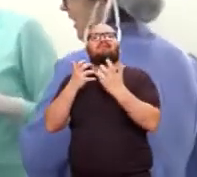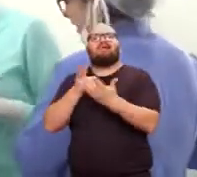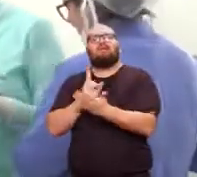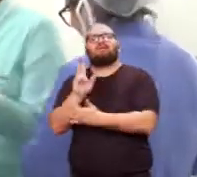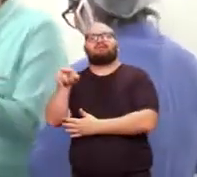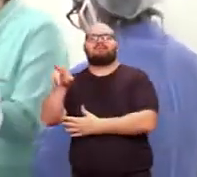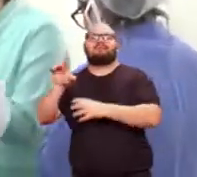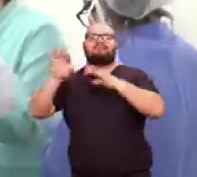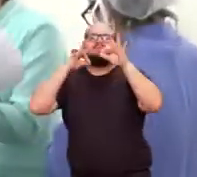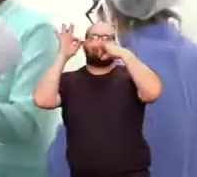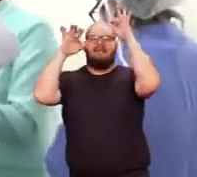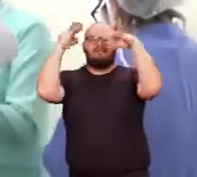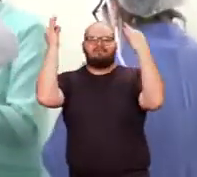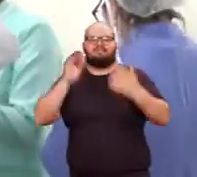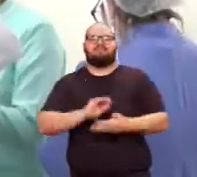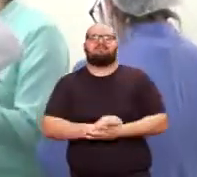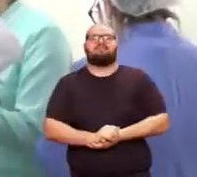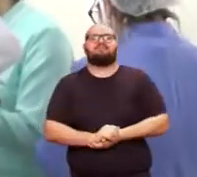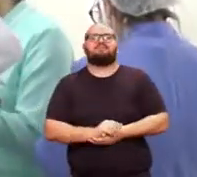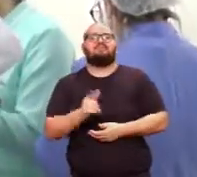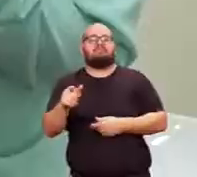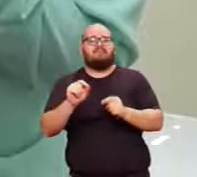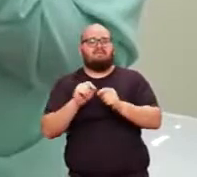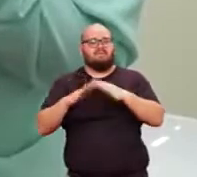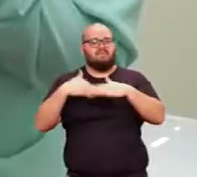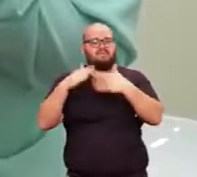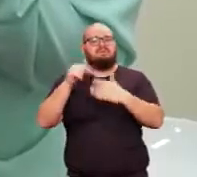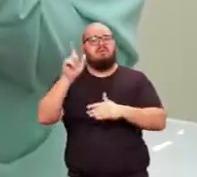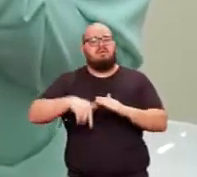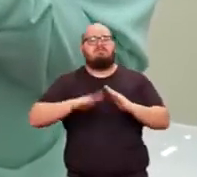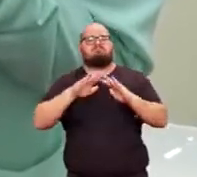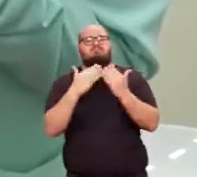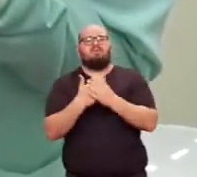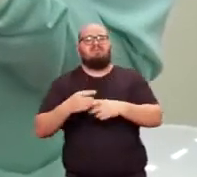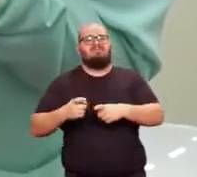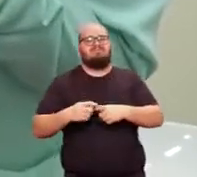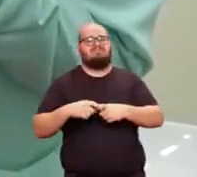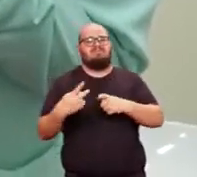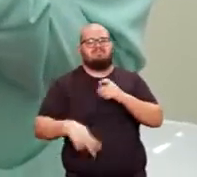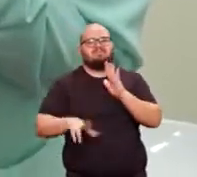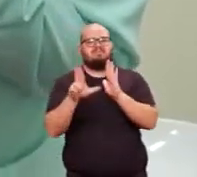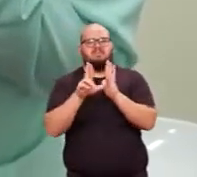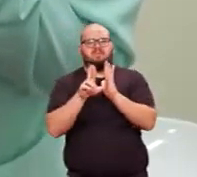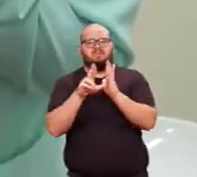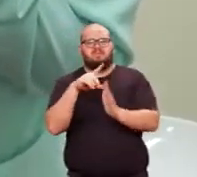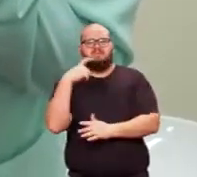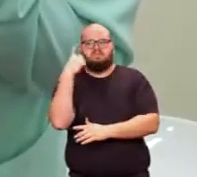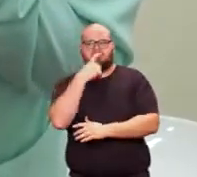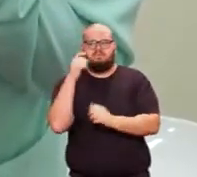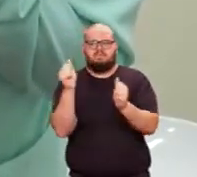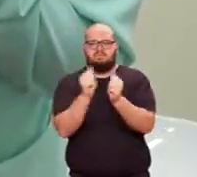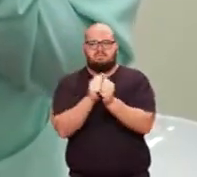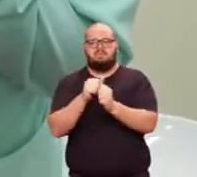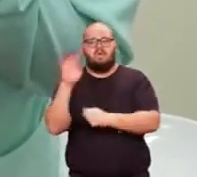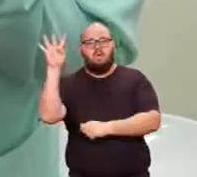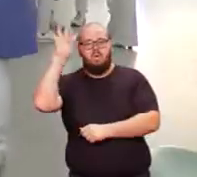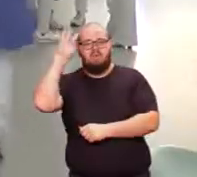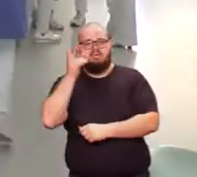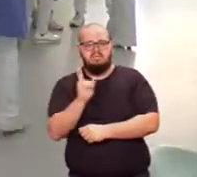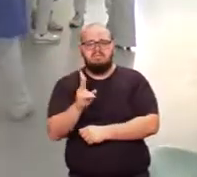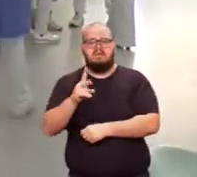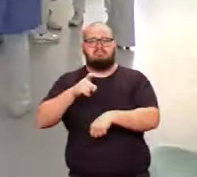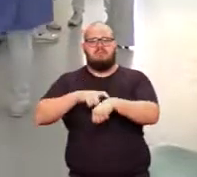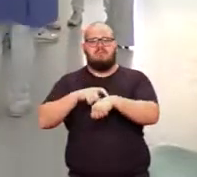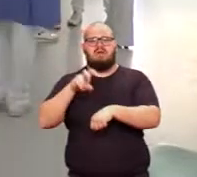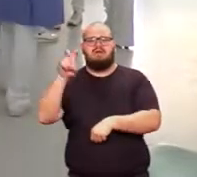eu gostaria de seguir nessa área da estética. O procedimento é realizado na Clínica Escola de Odontologia da Ubra Canoas,